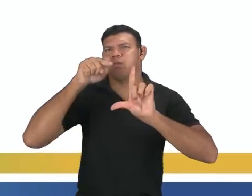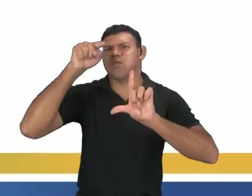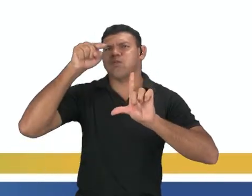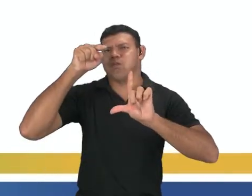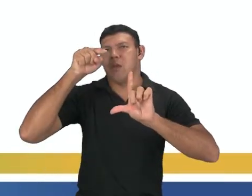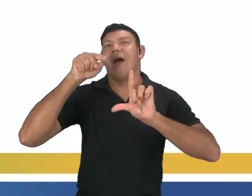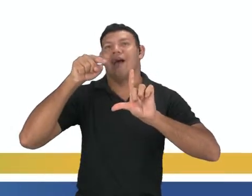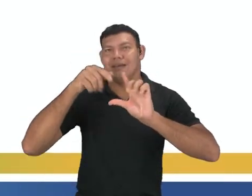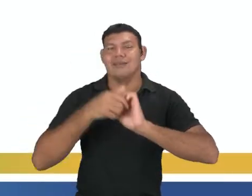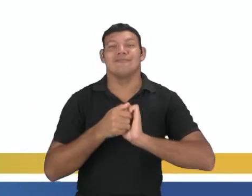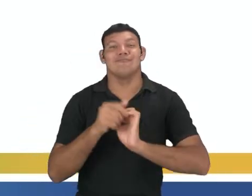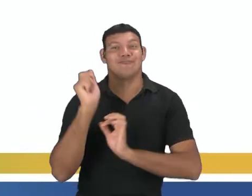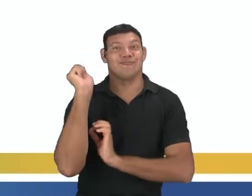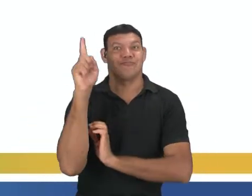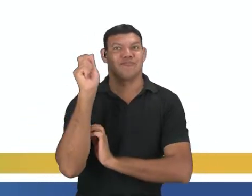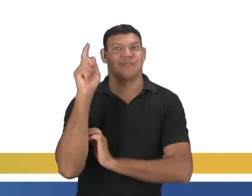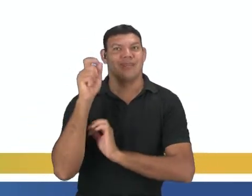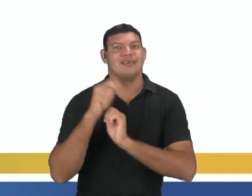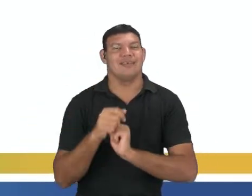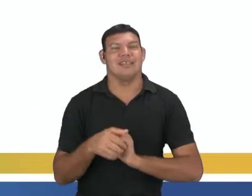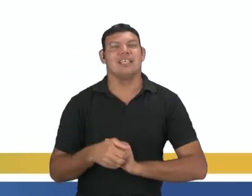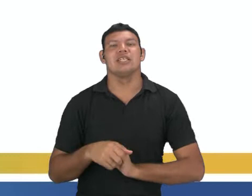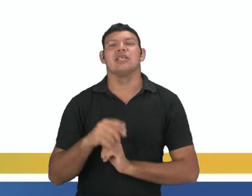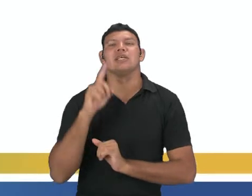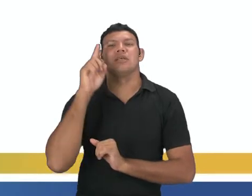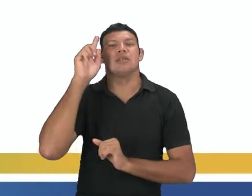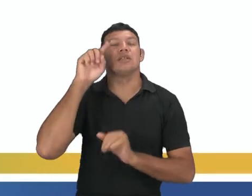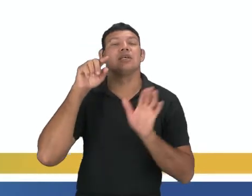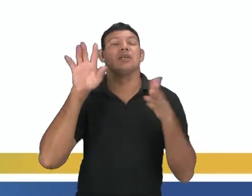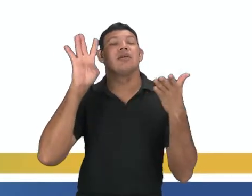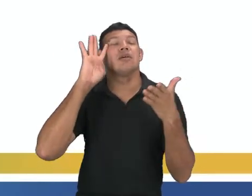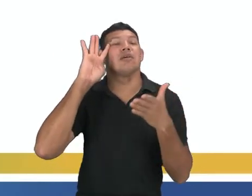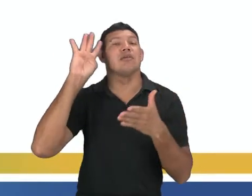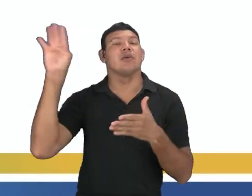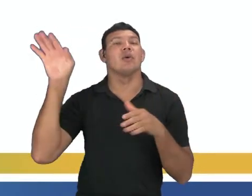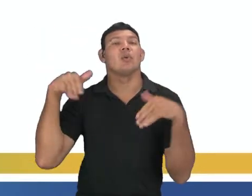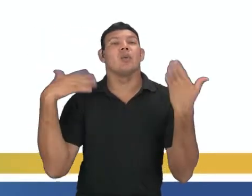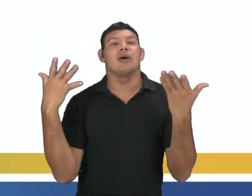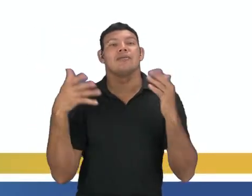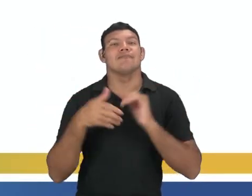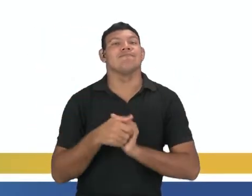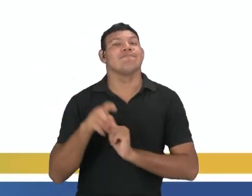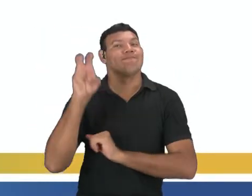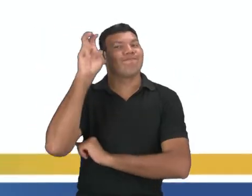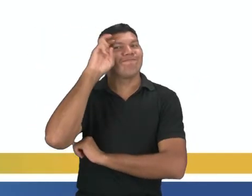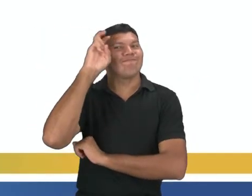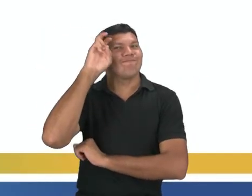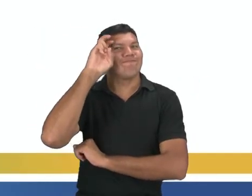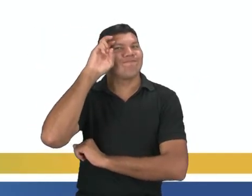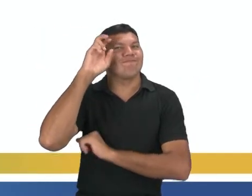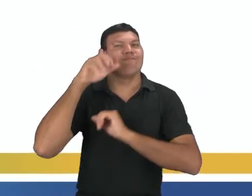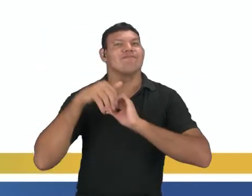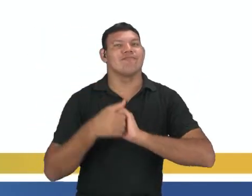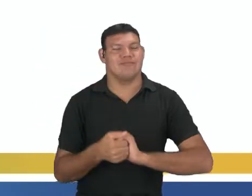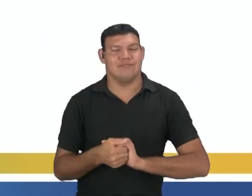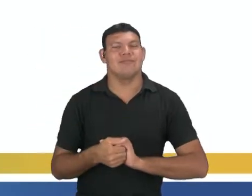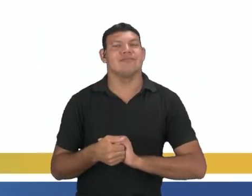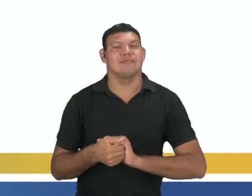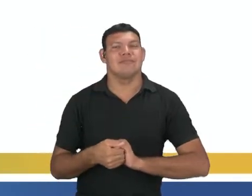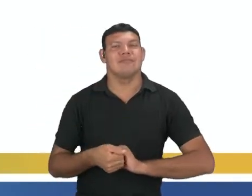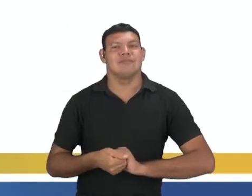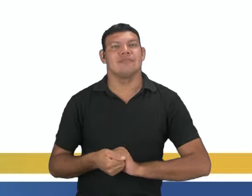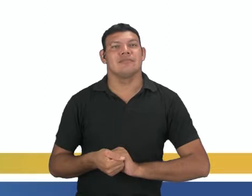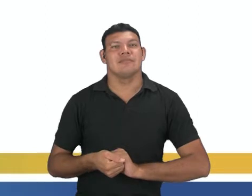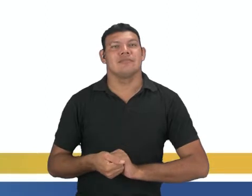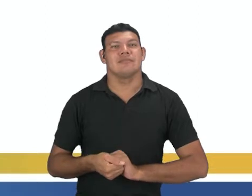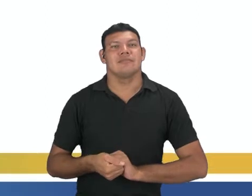né? Tá de azul bem grandona. Qual foi o dia? Veja se você acertou. Muito bem, foi na quinta-feira,